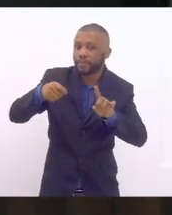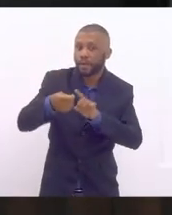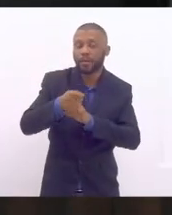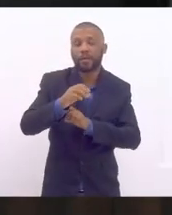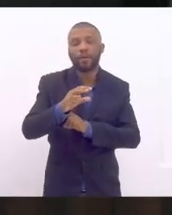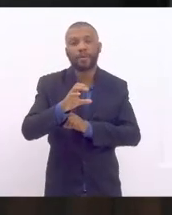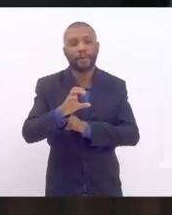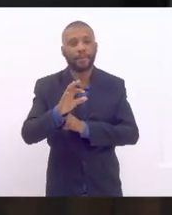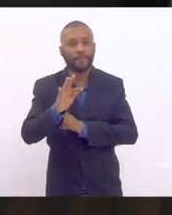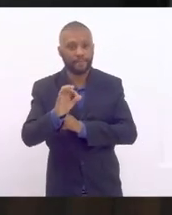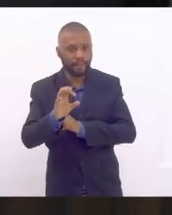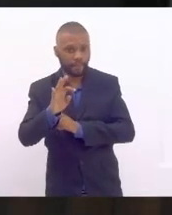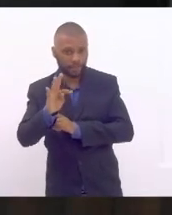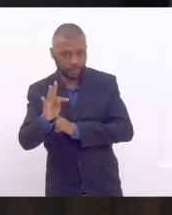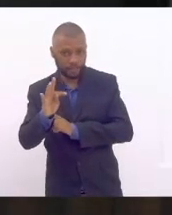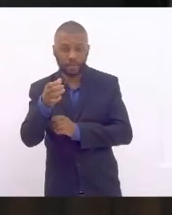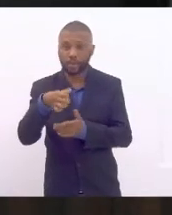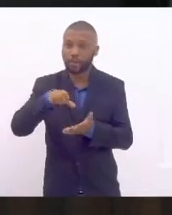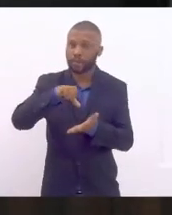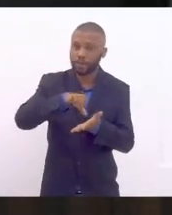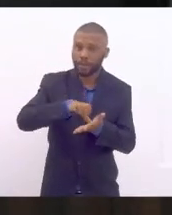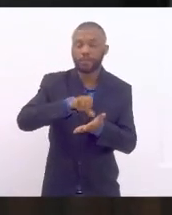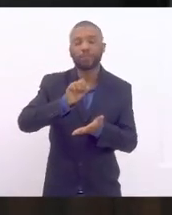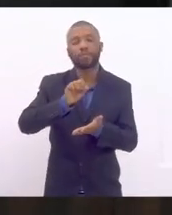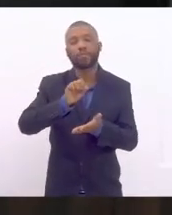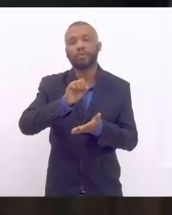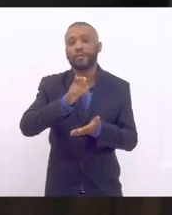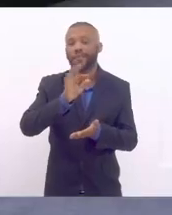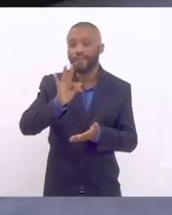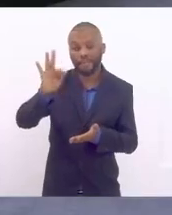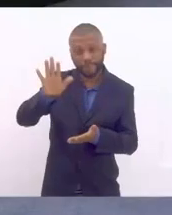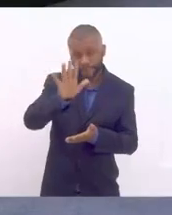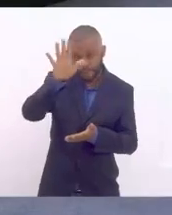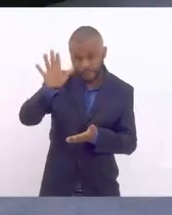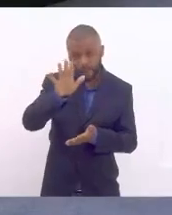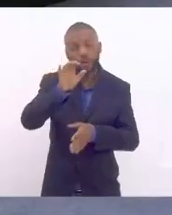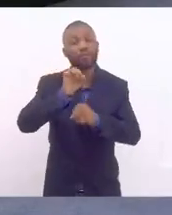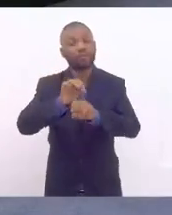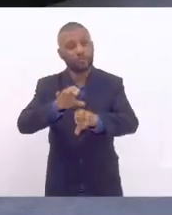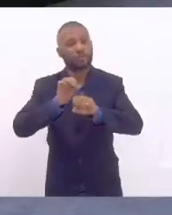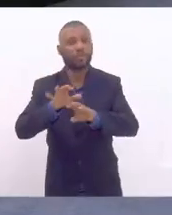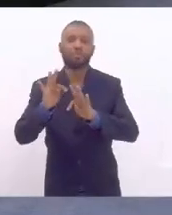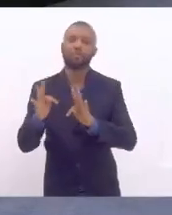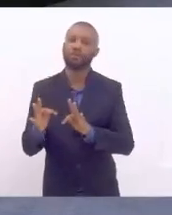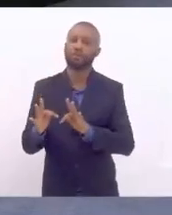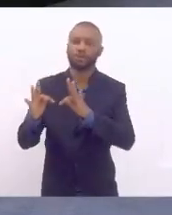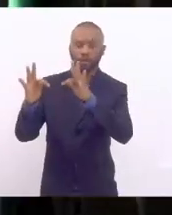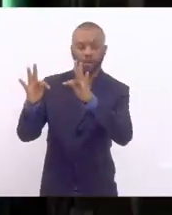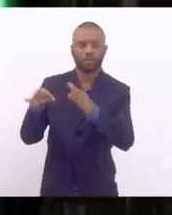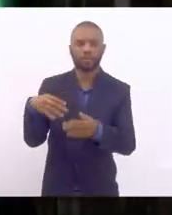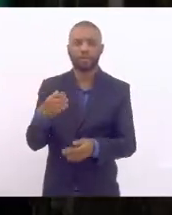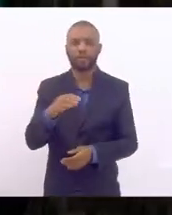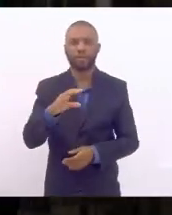centro Federal de educação tecnológica Celso foco você é